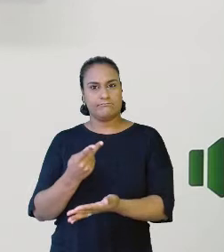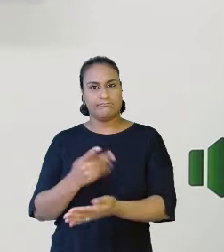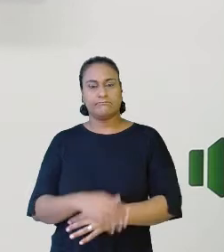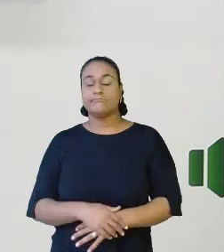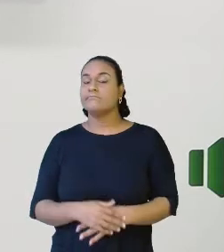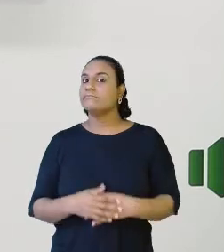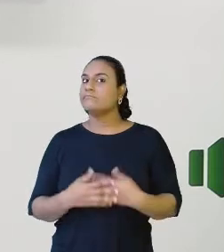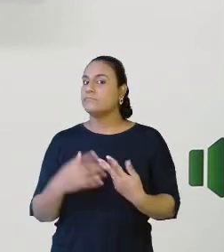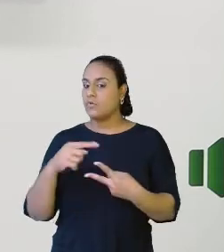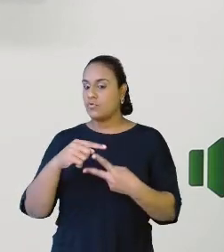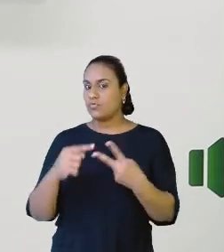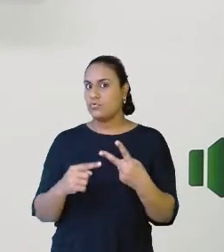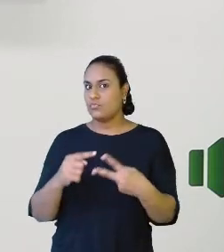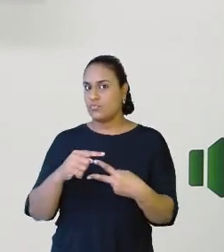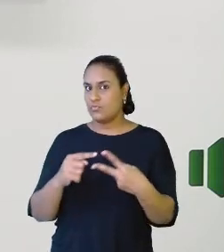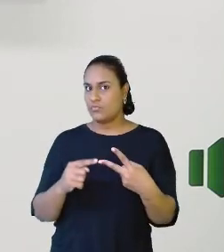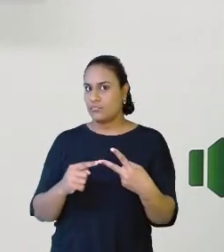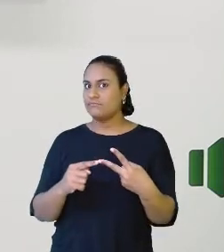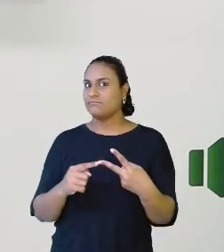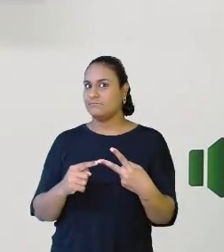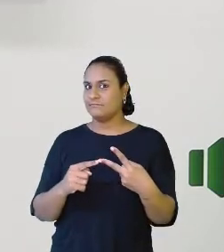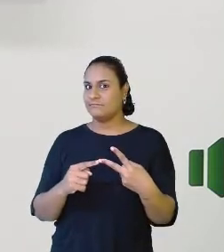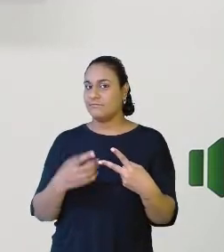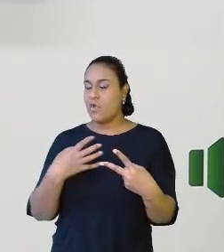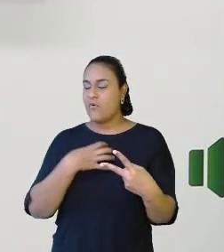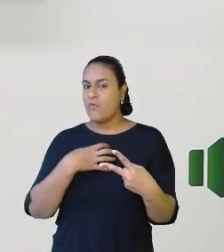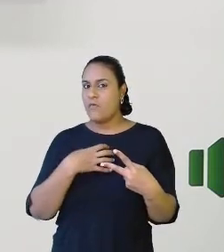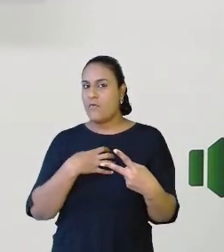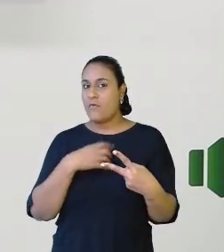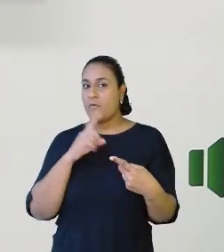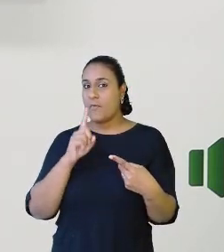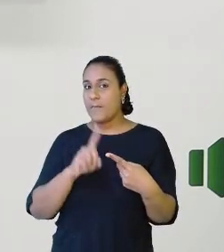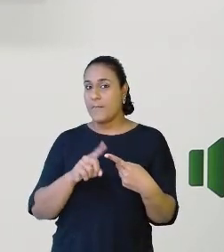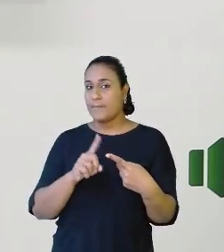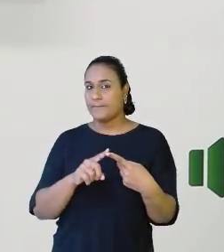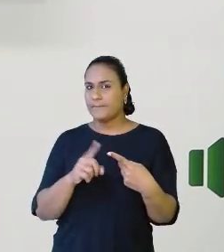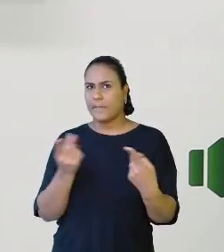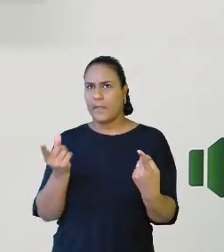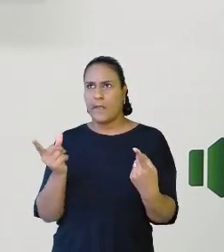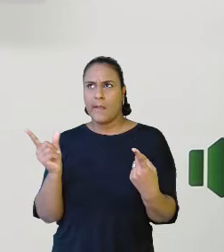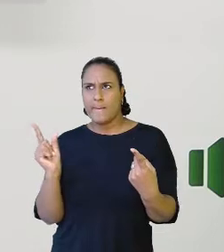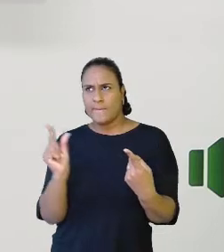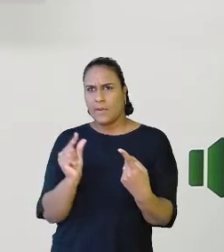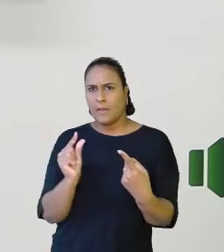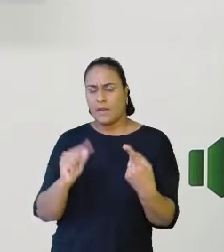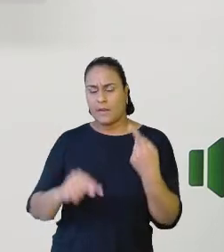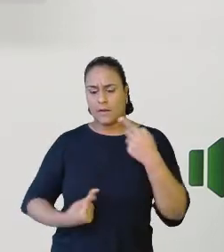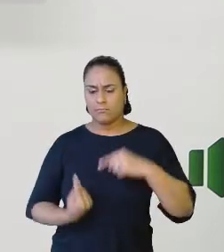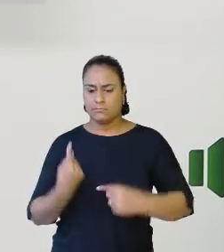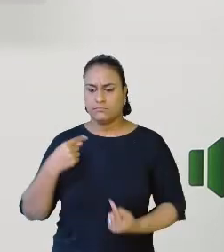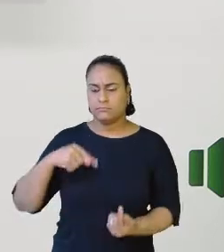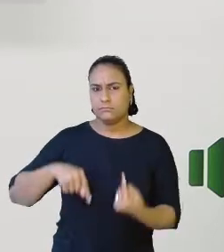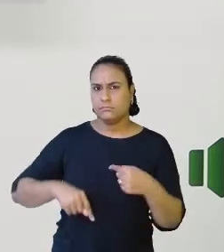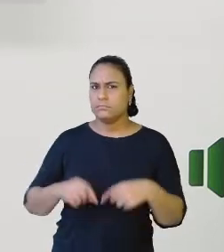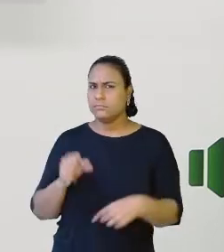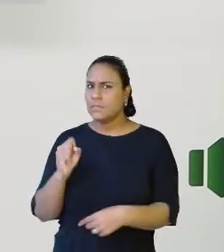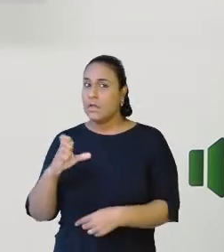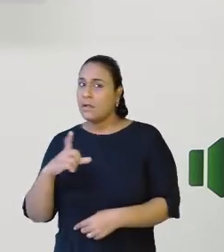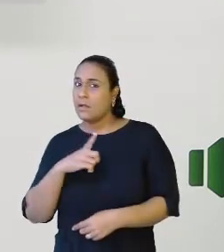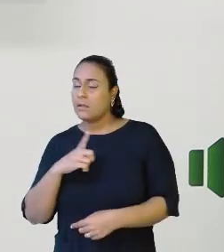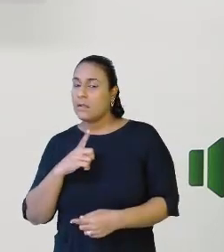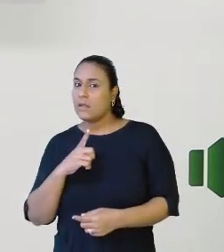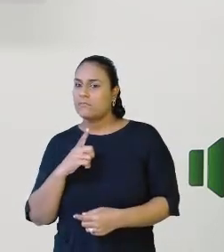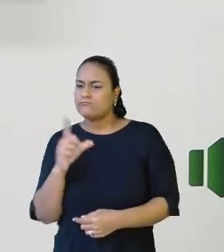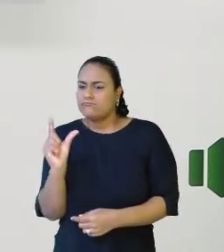De duas maneiras aí, a gente pode dividir elas. Na pequena circulação, e se eu tenho uma pequena